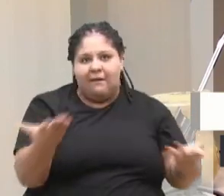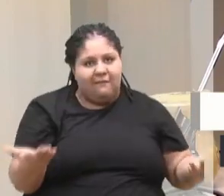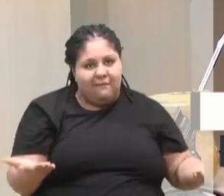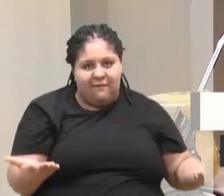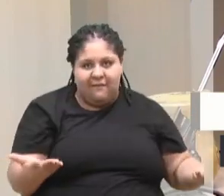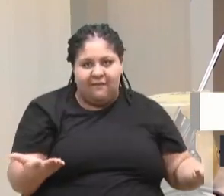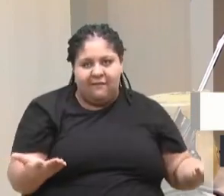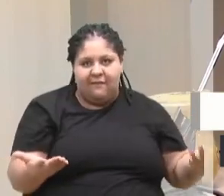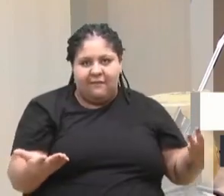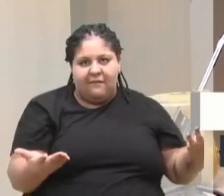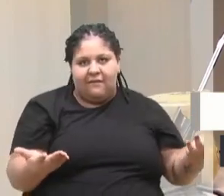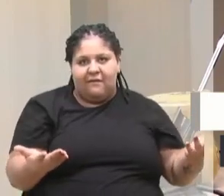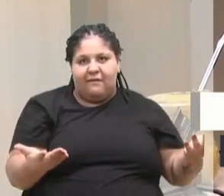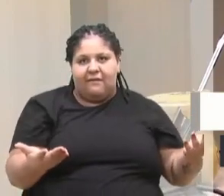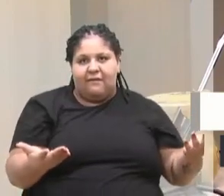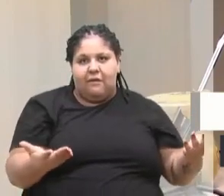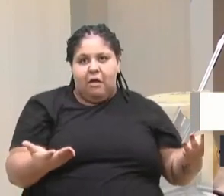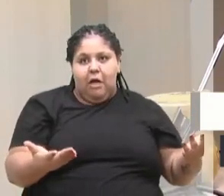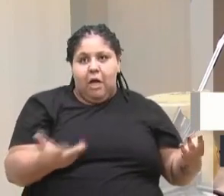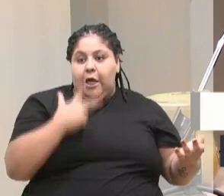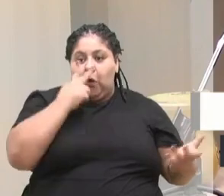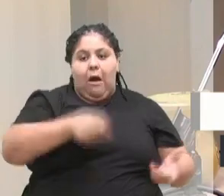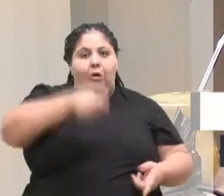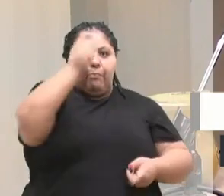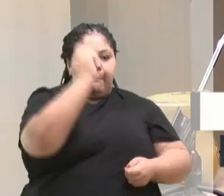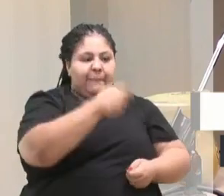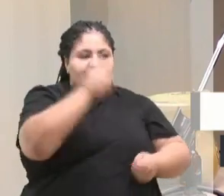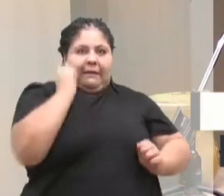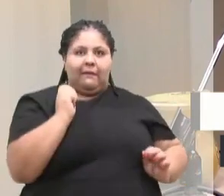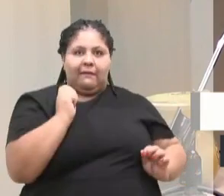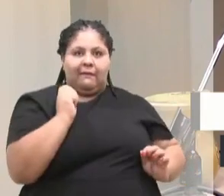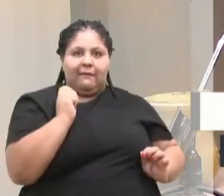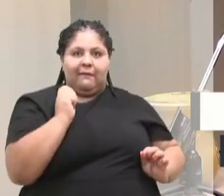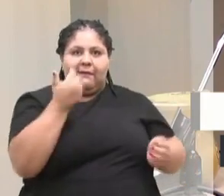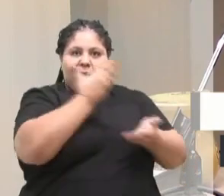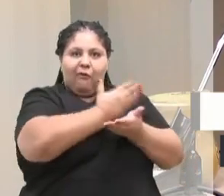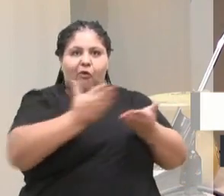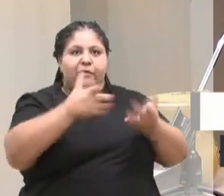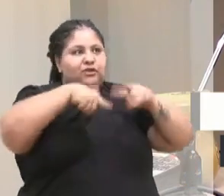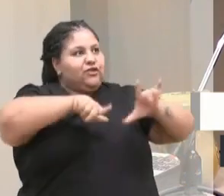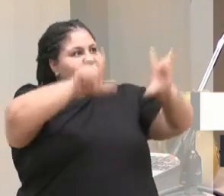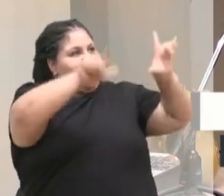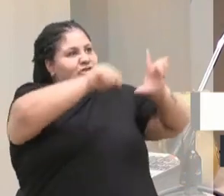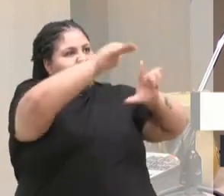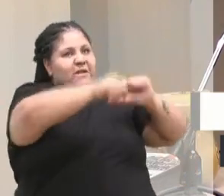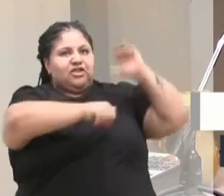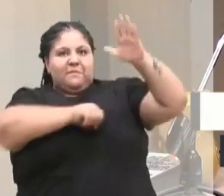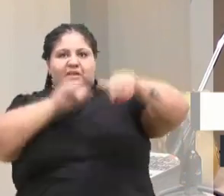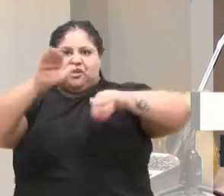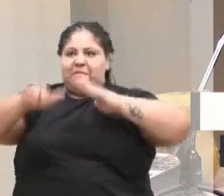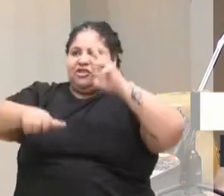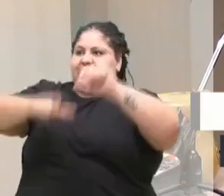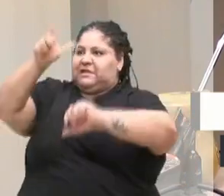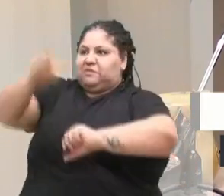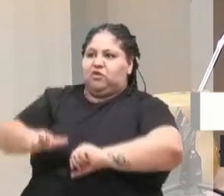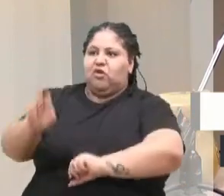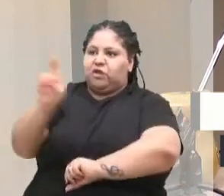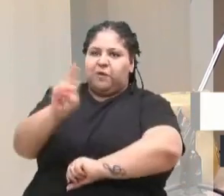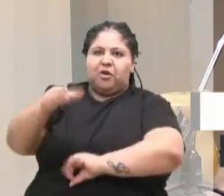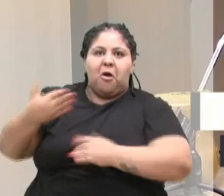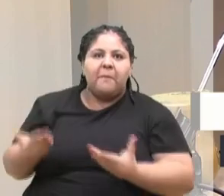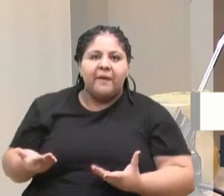parece que foi um passe de mágica. Começou aquela tela lá, apitar e chamar o pessoal pelo nome e tal e